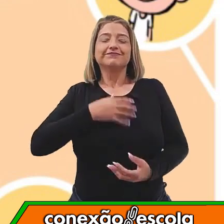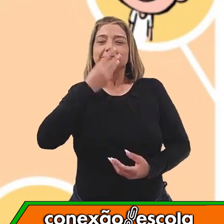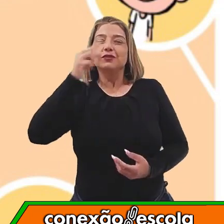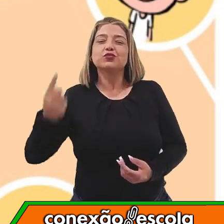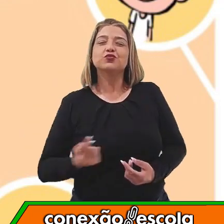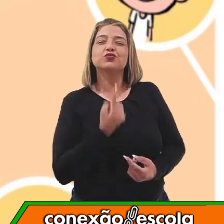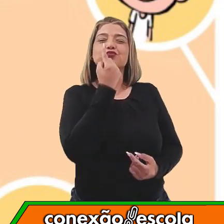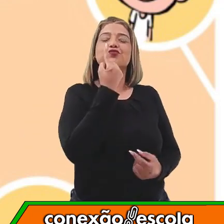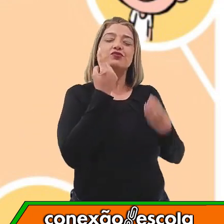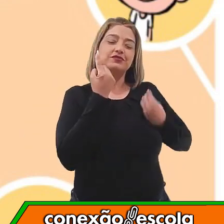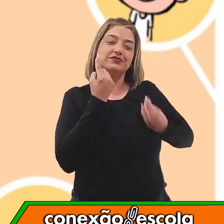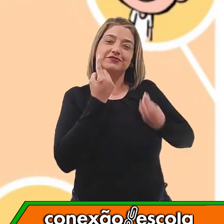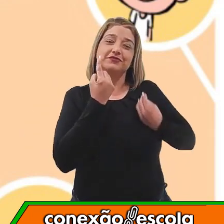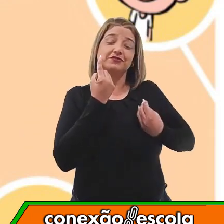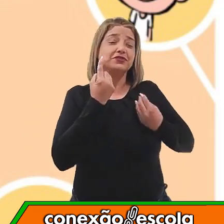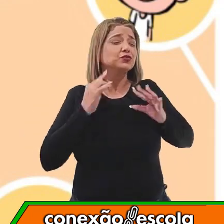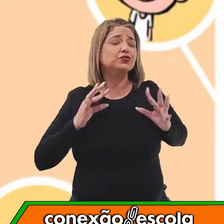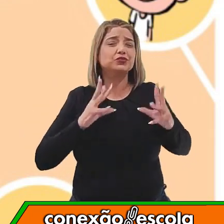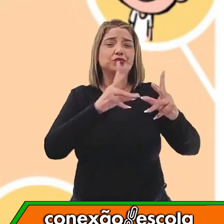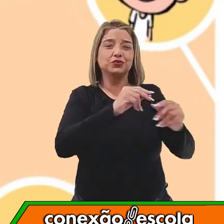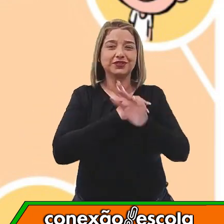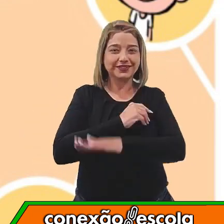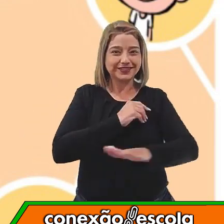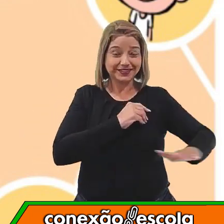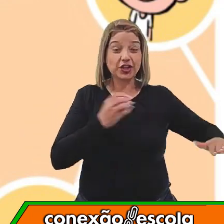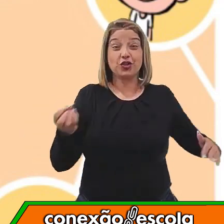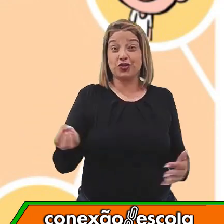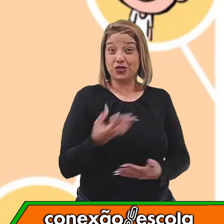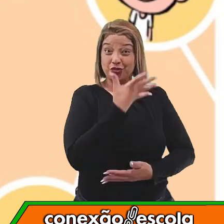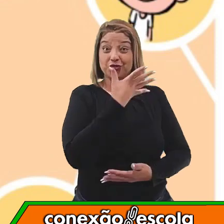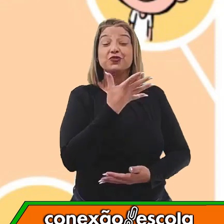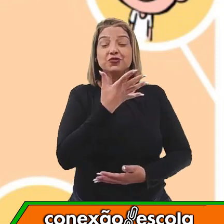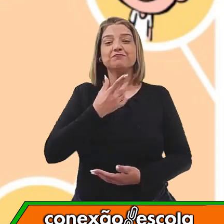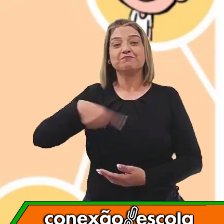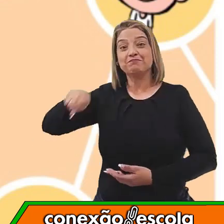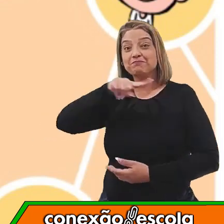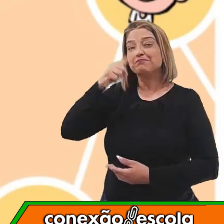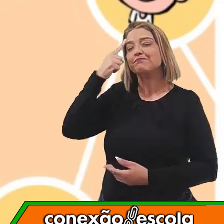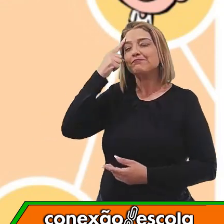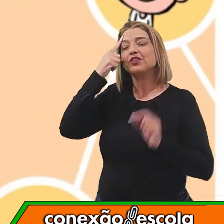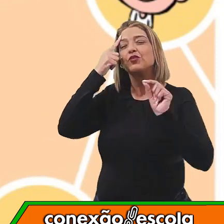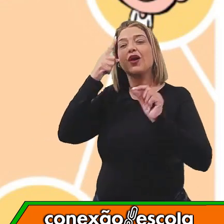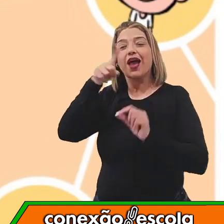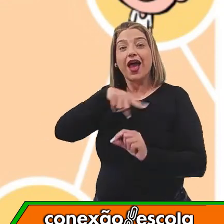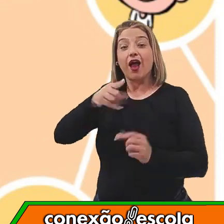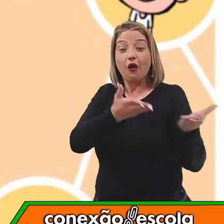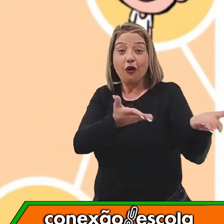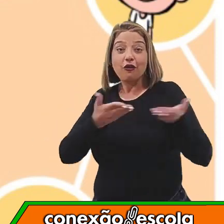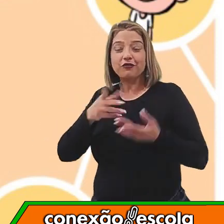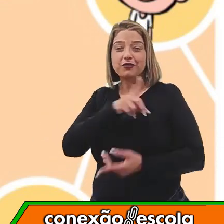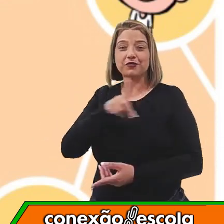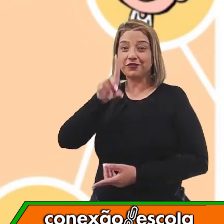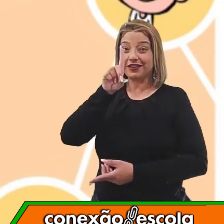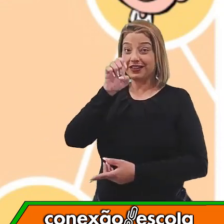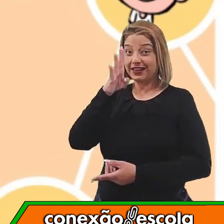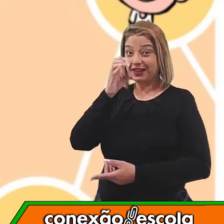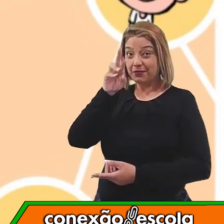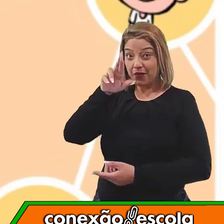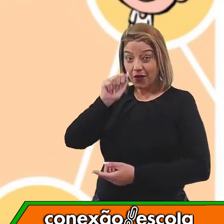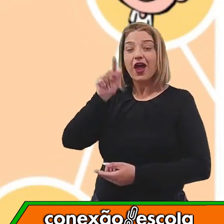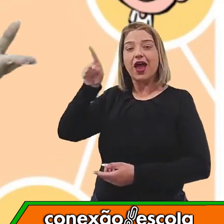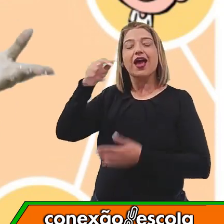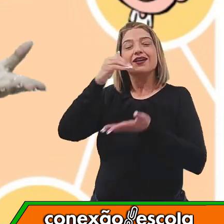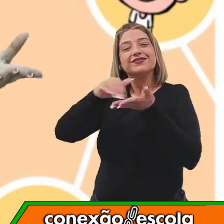para todas as crianças. É, gente, e pensando nisso, convidamos a professora Débora Alves, aqui da